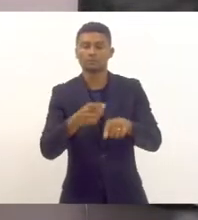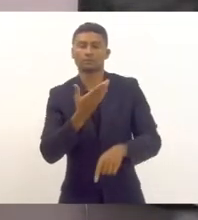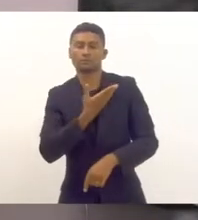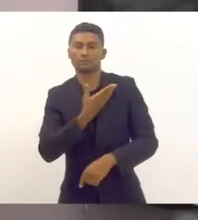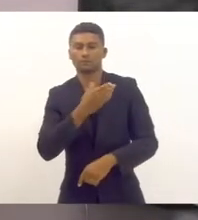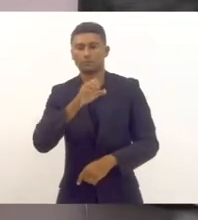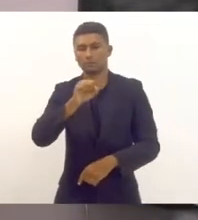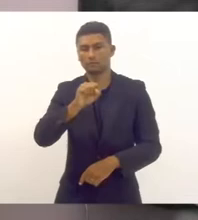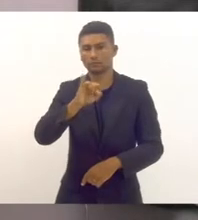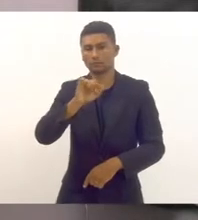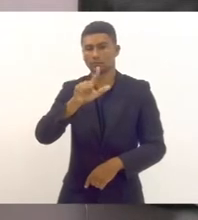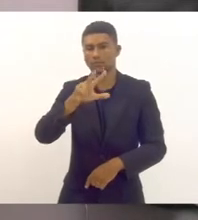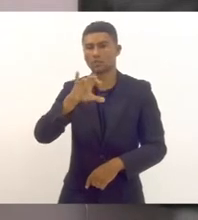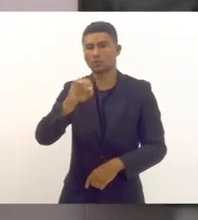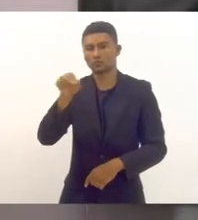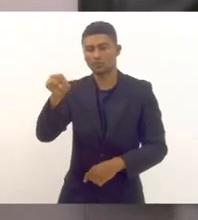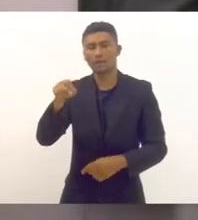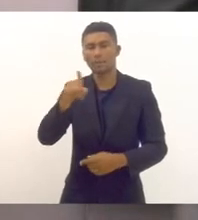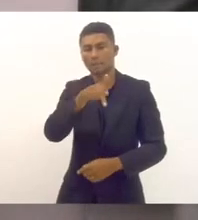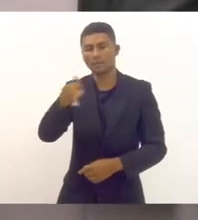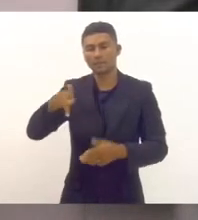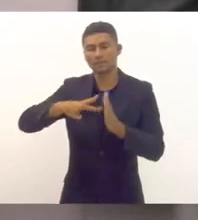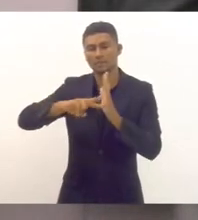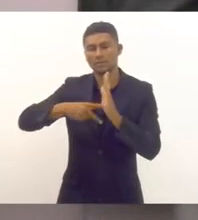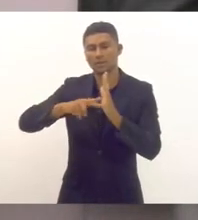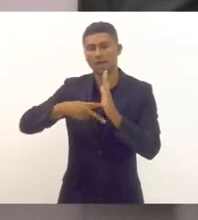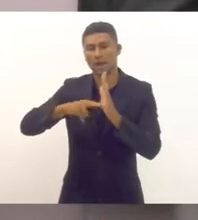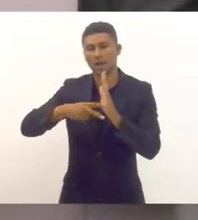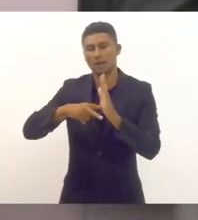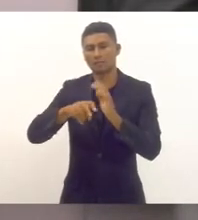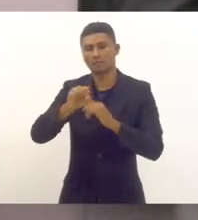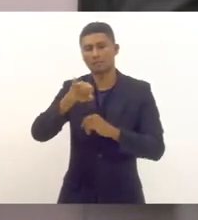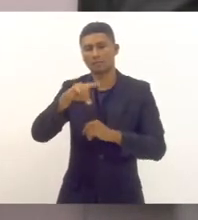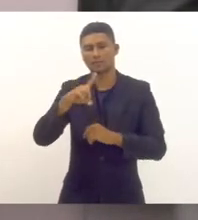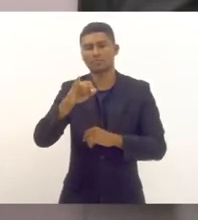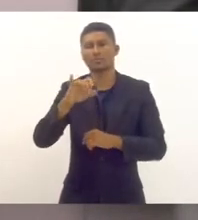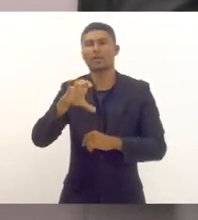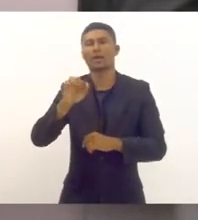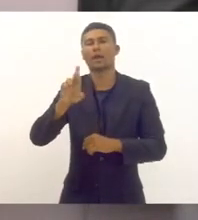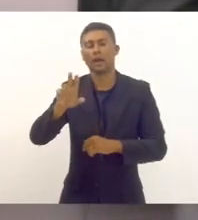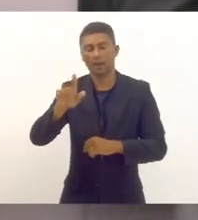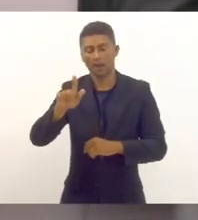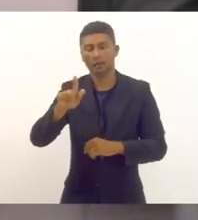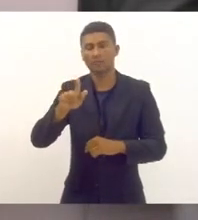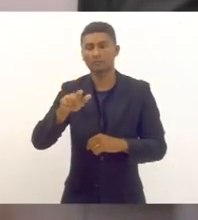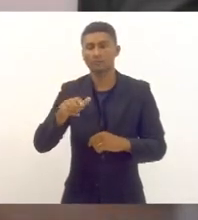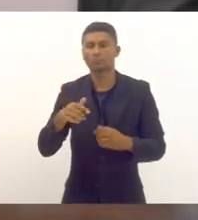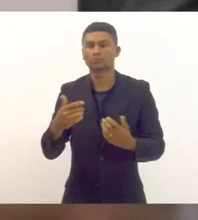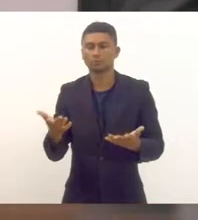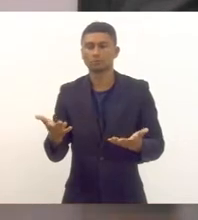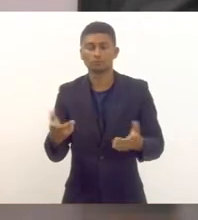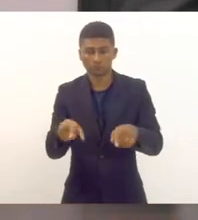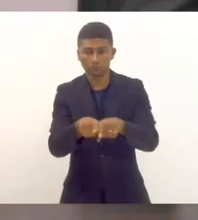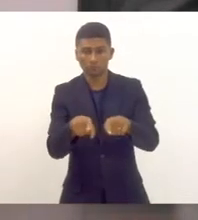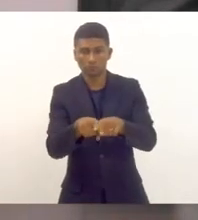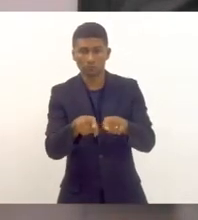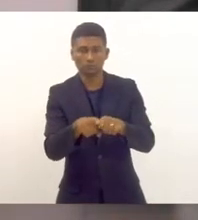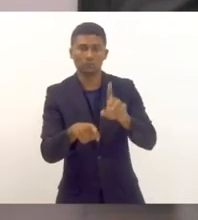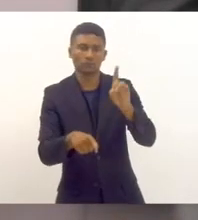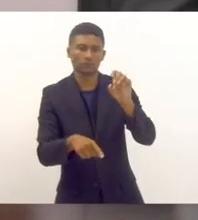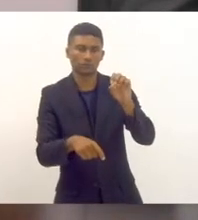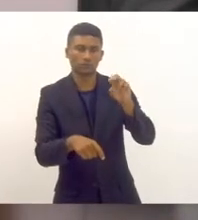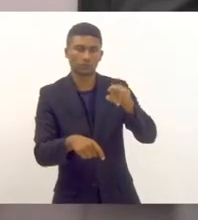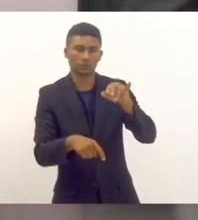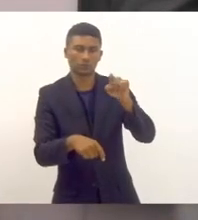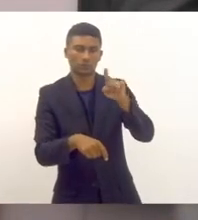Carvalho Júnior, presidente do Sindicarga, cumprimento todos os representantes do setor de carga. com um destaque especial ao Donizete